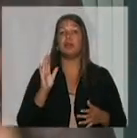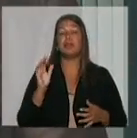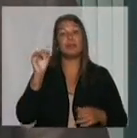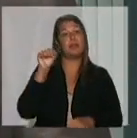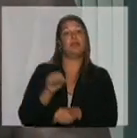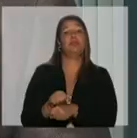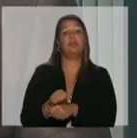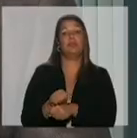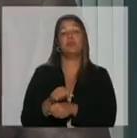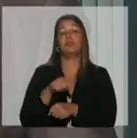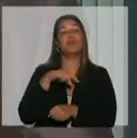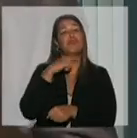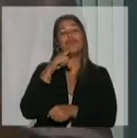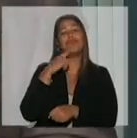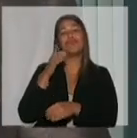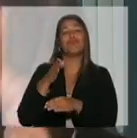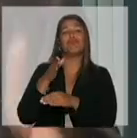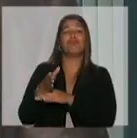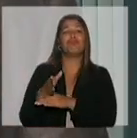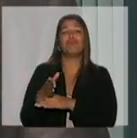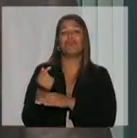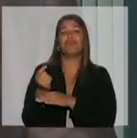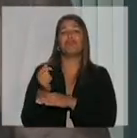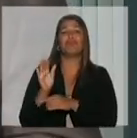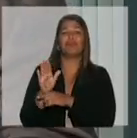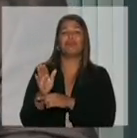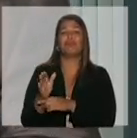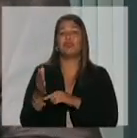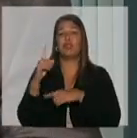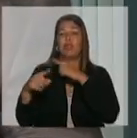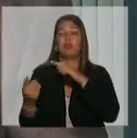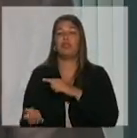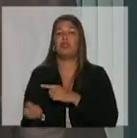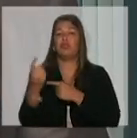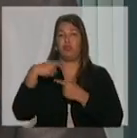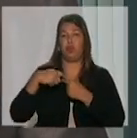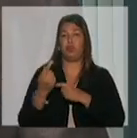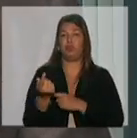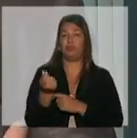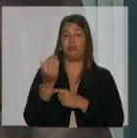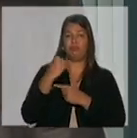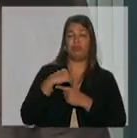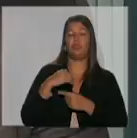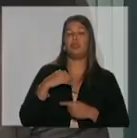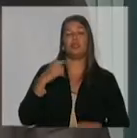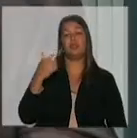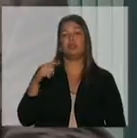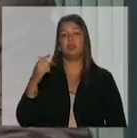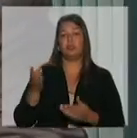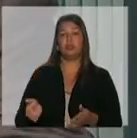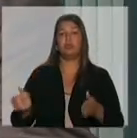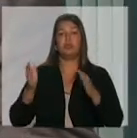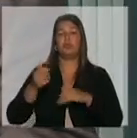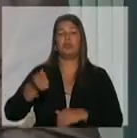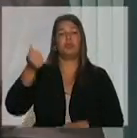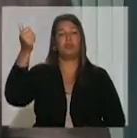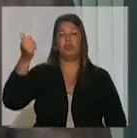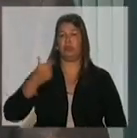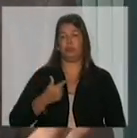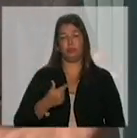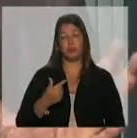inviabilizado, está parado, porque não vale a pena investir para retirar o que vai retirar de lá no pré-sal. O custo é muito alto para o preço do barril que